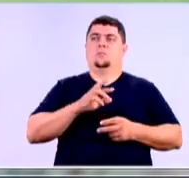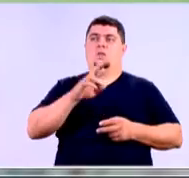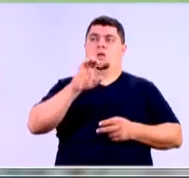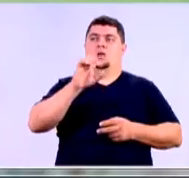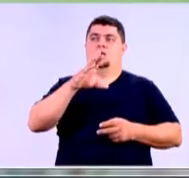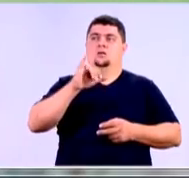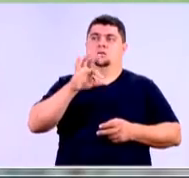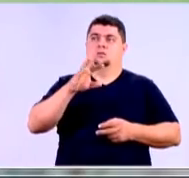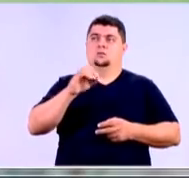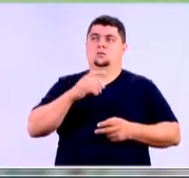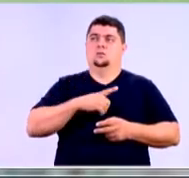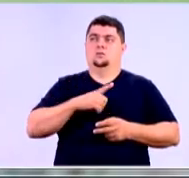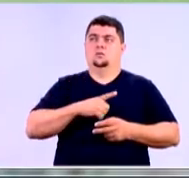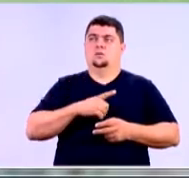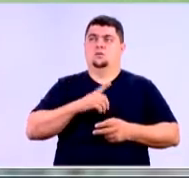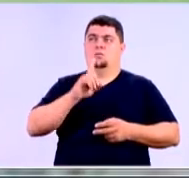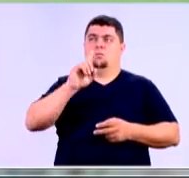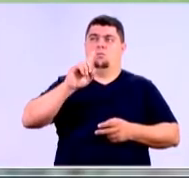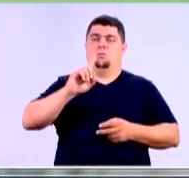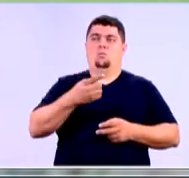líquidas.